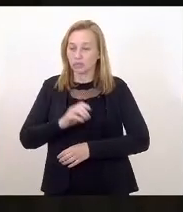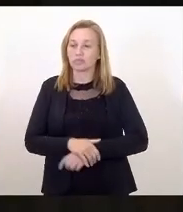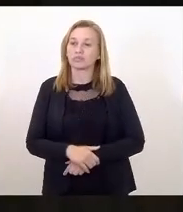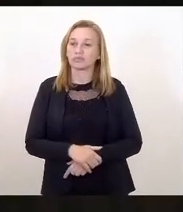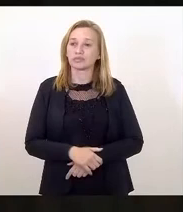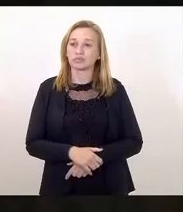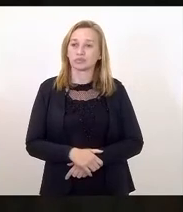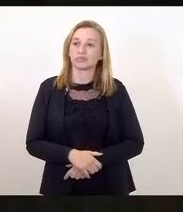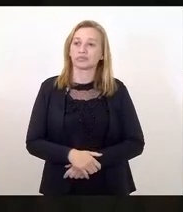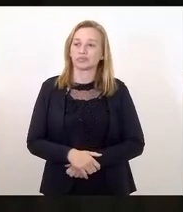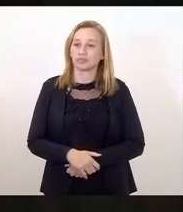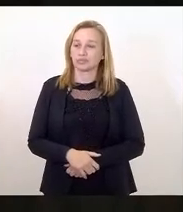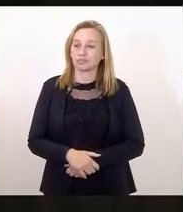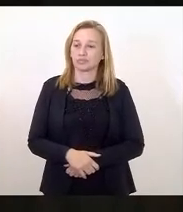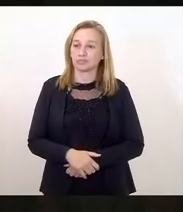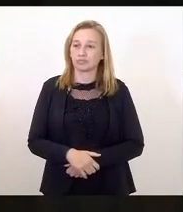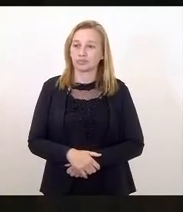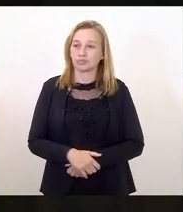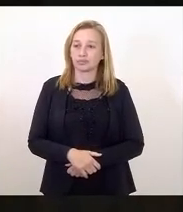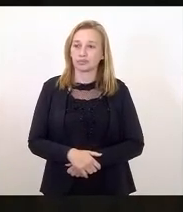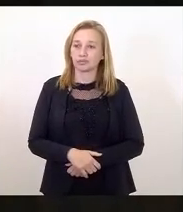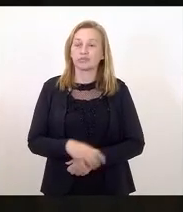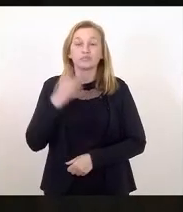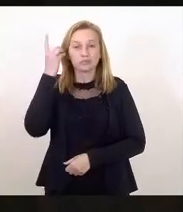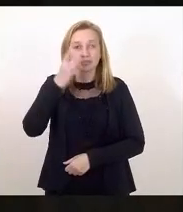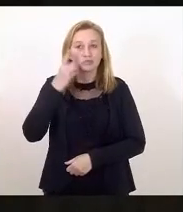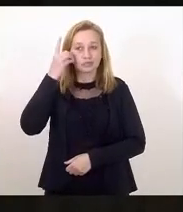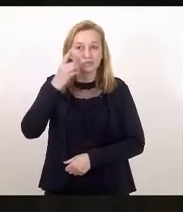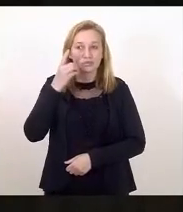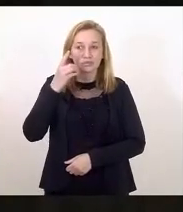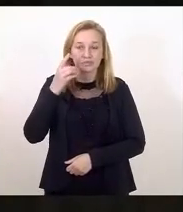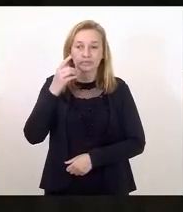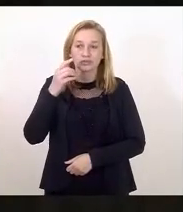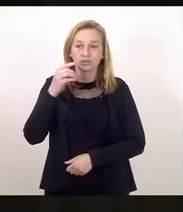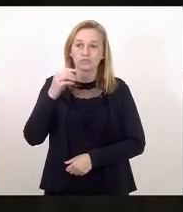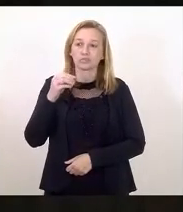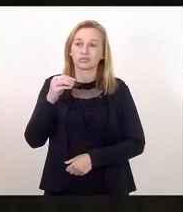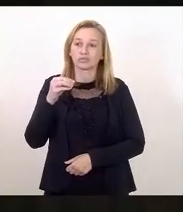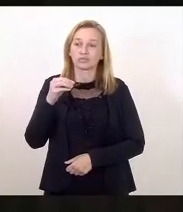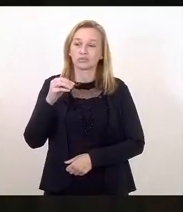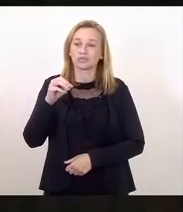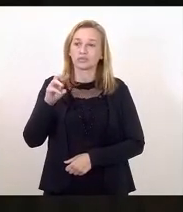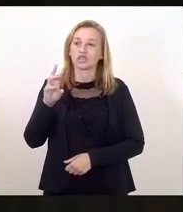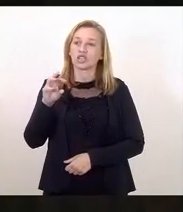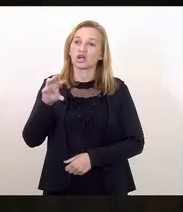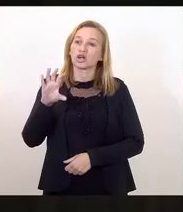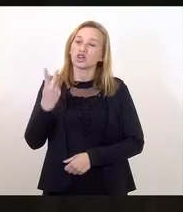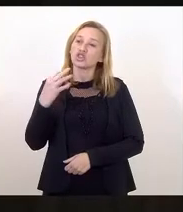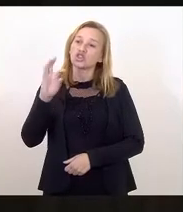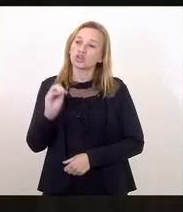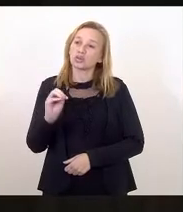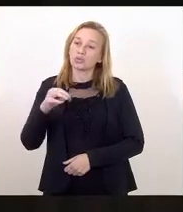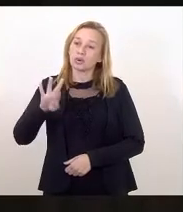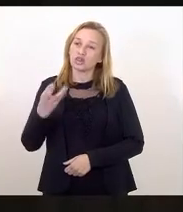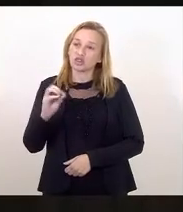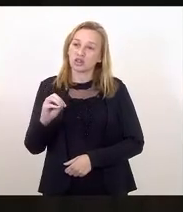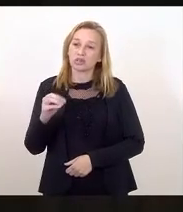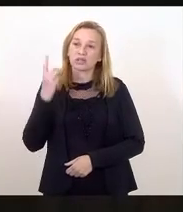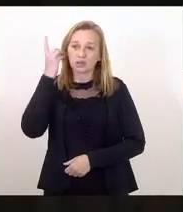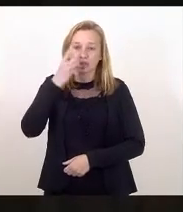Deputado Pedro Ricardo. Deputado Chico Machado. Deputada